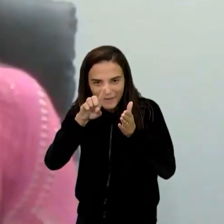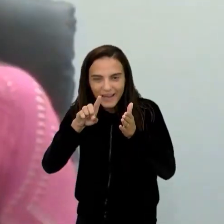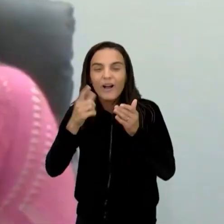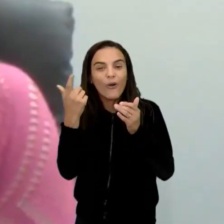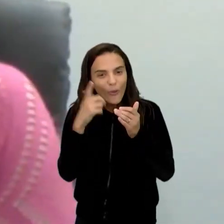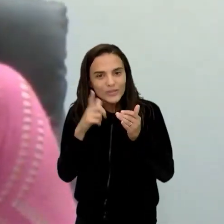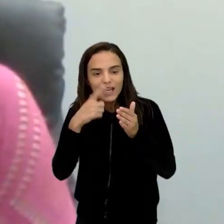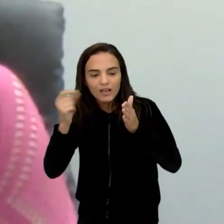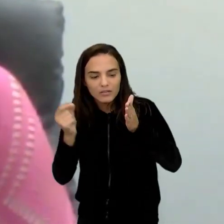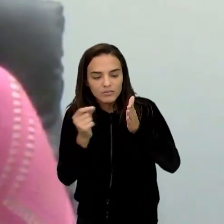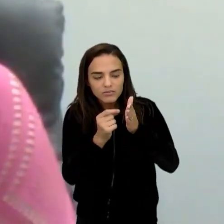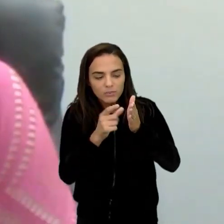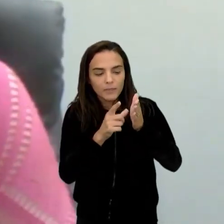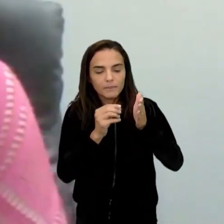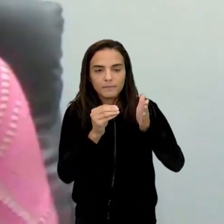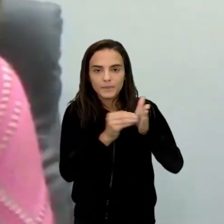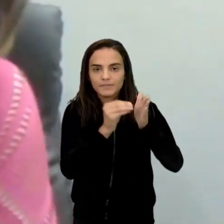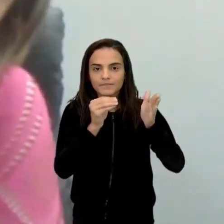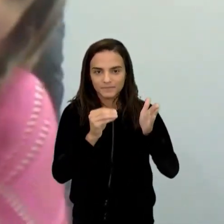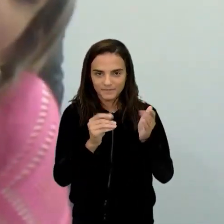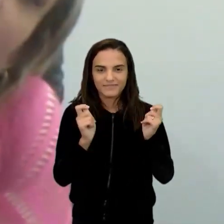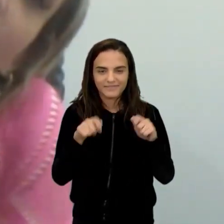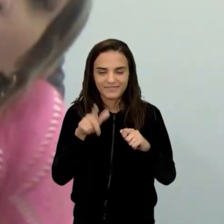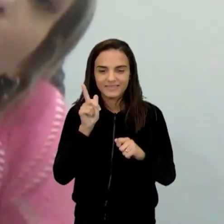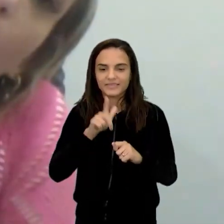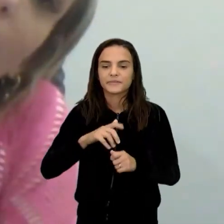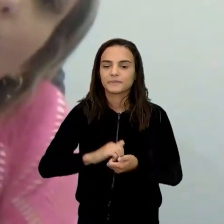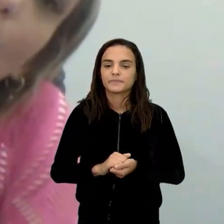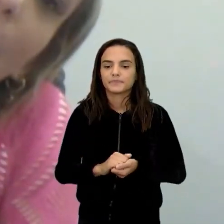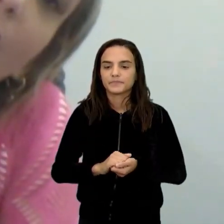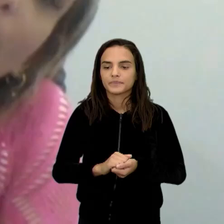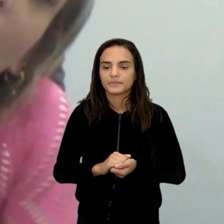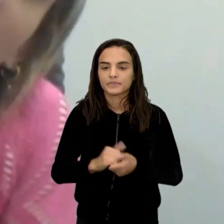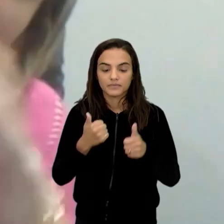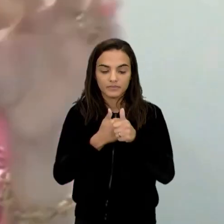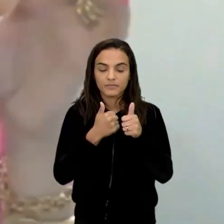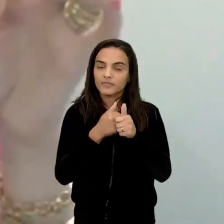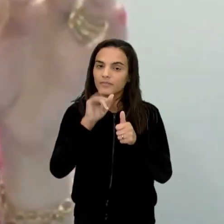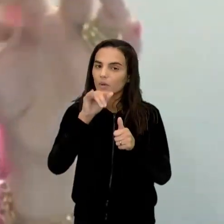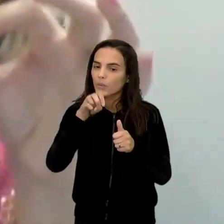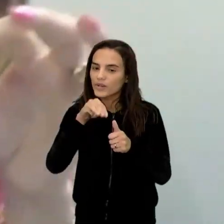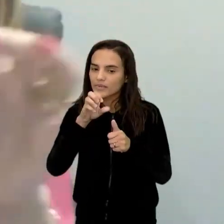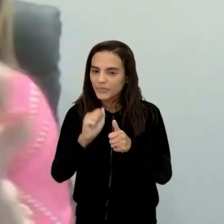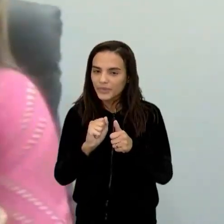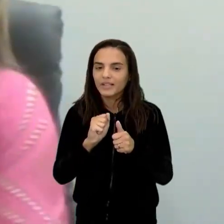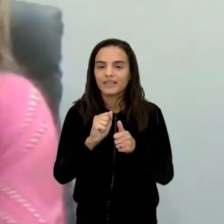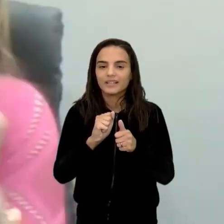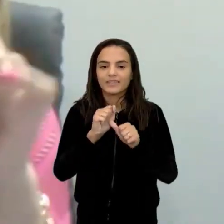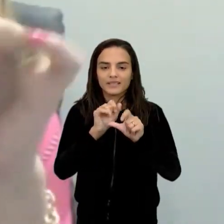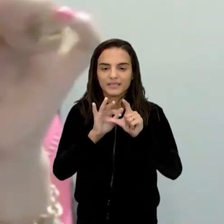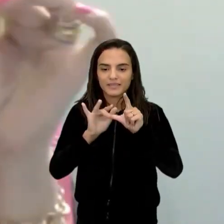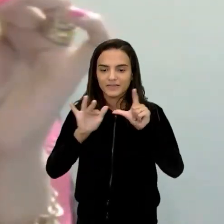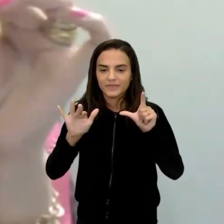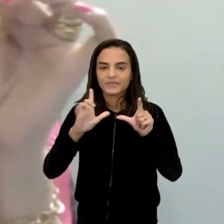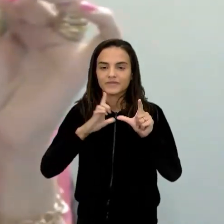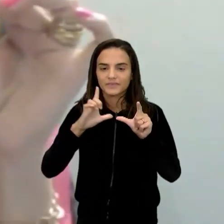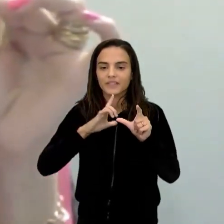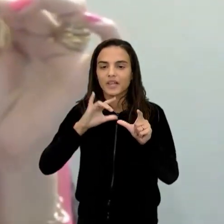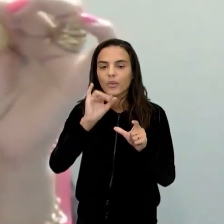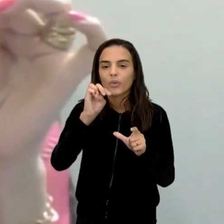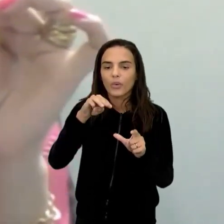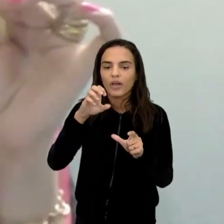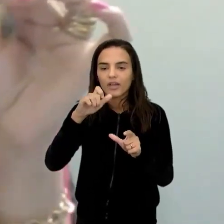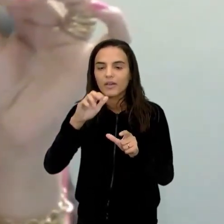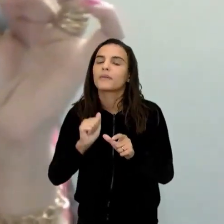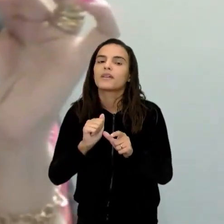ele é quadriplégico, né? Então, na hora que ele chega próximo do ímã, aqui na letrinha, tendo o ímã, ou a